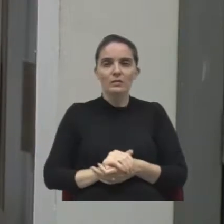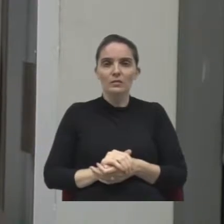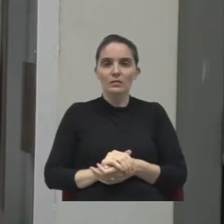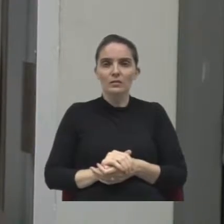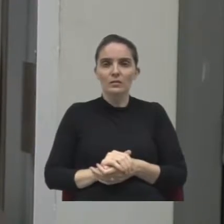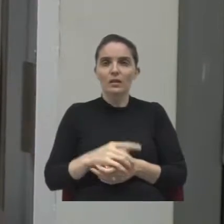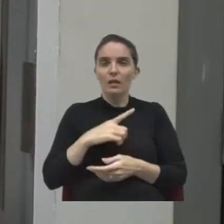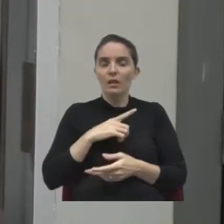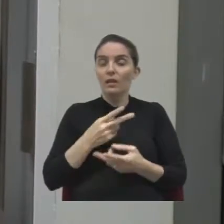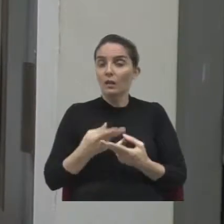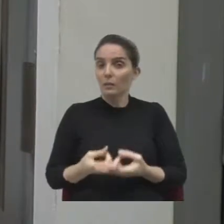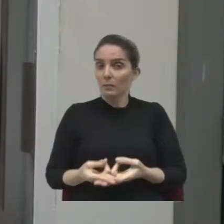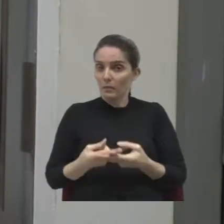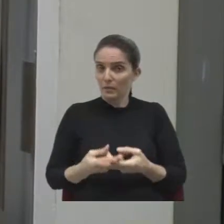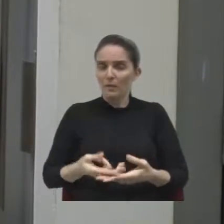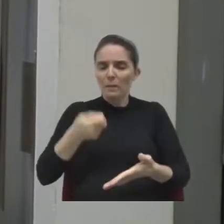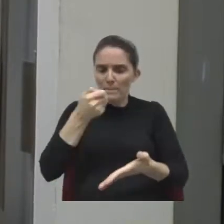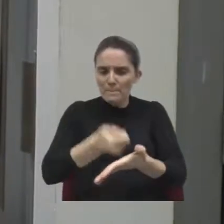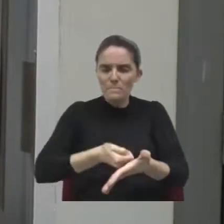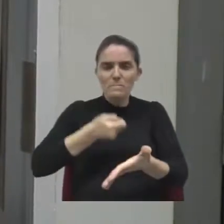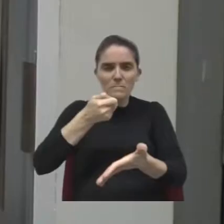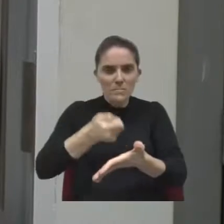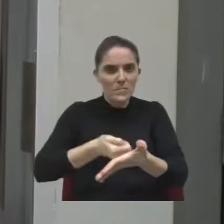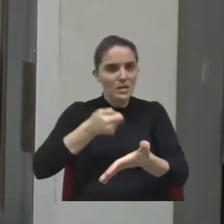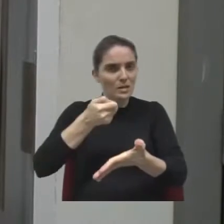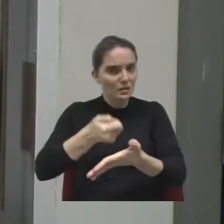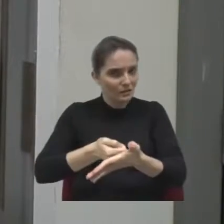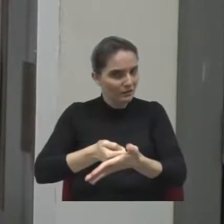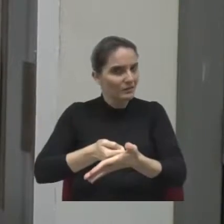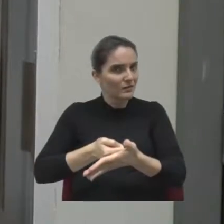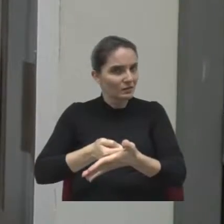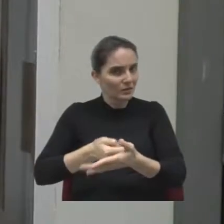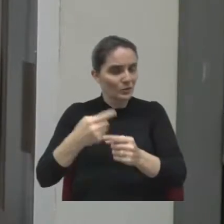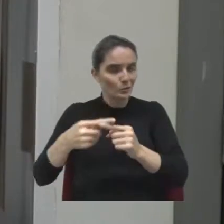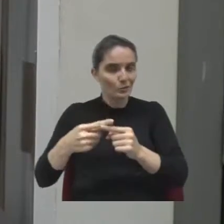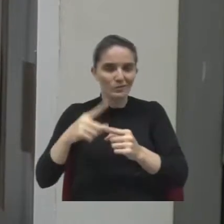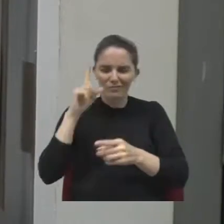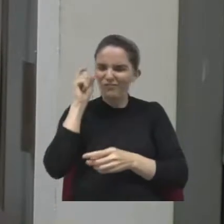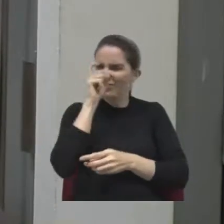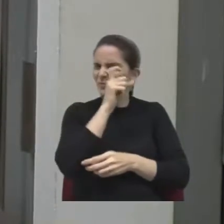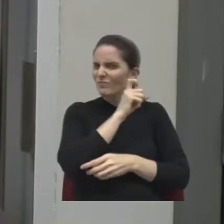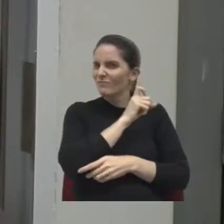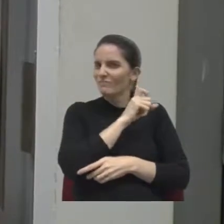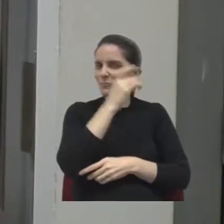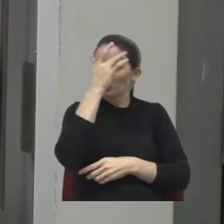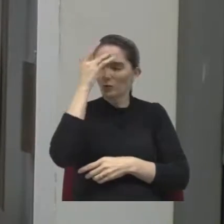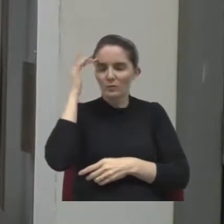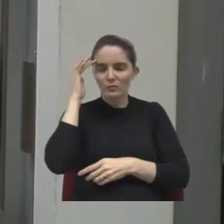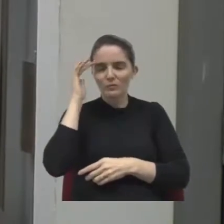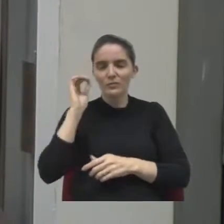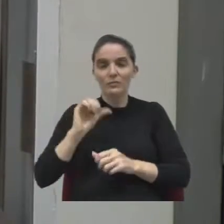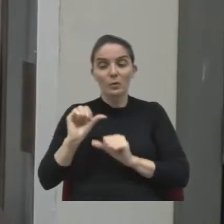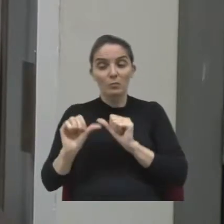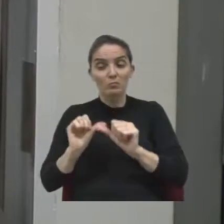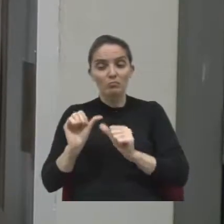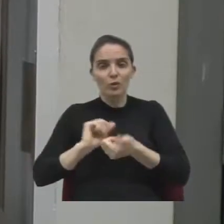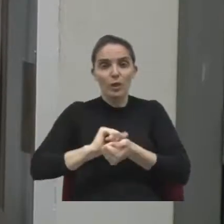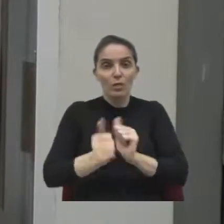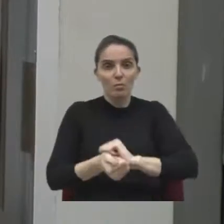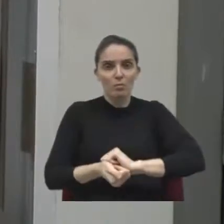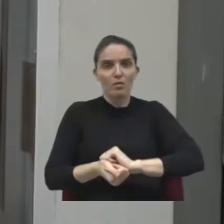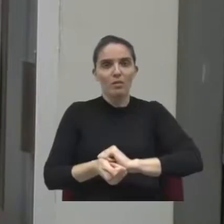na cobrança, na dificuldade que algumas pessoas vão ter que se instalando, mas essa consciência, esse